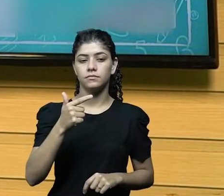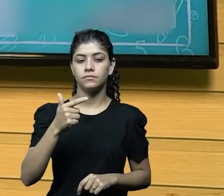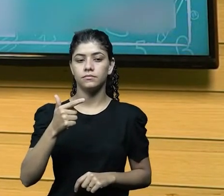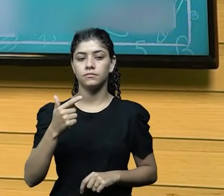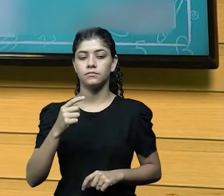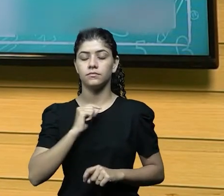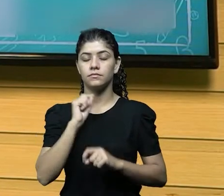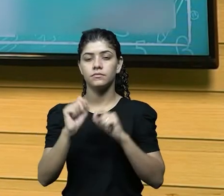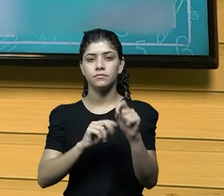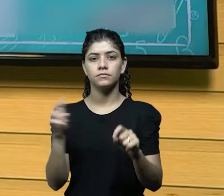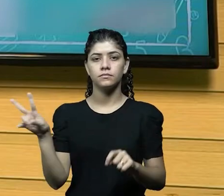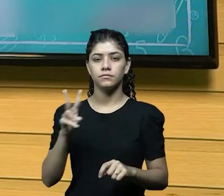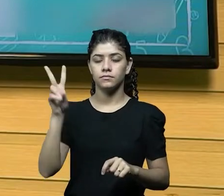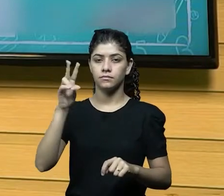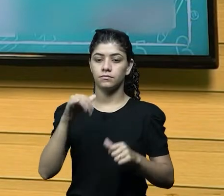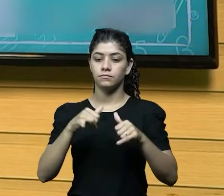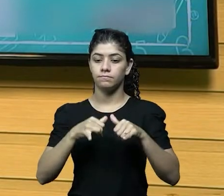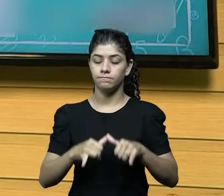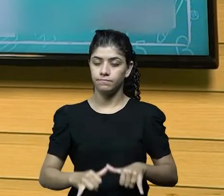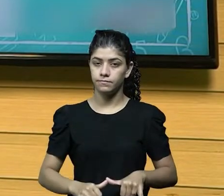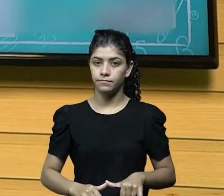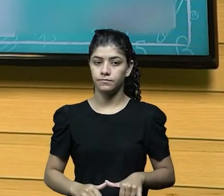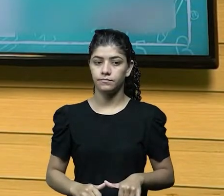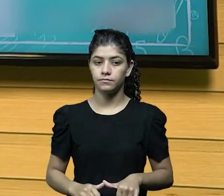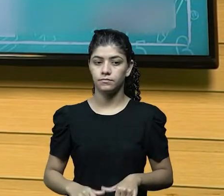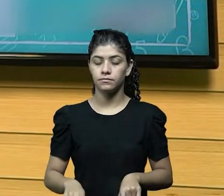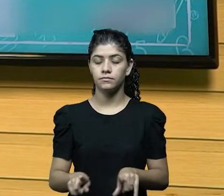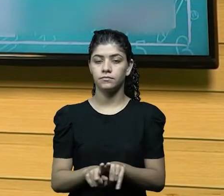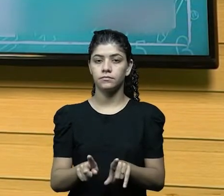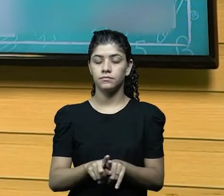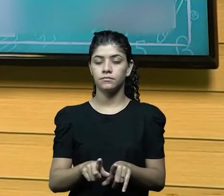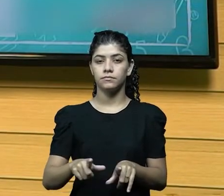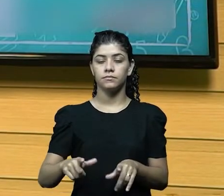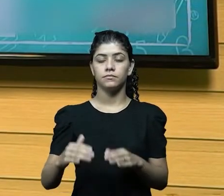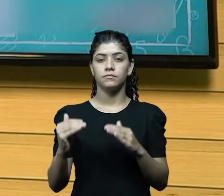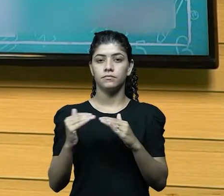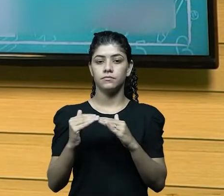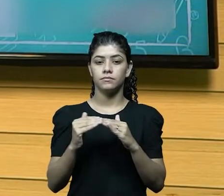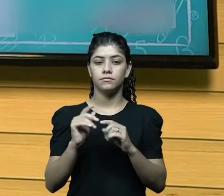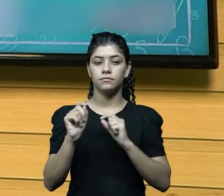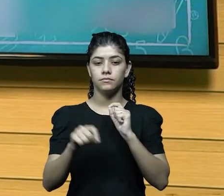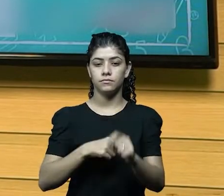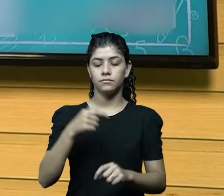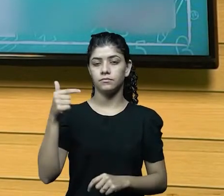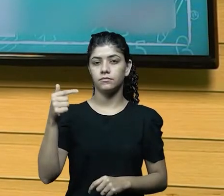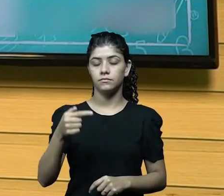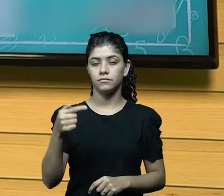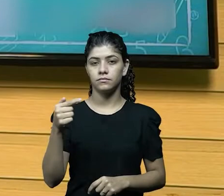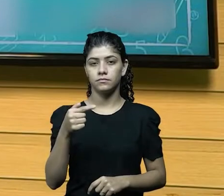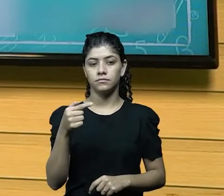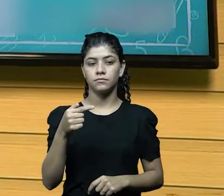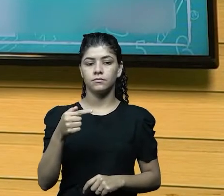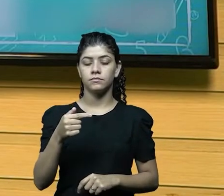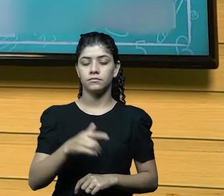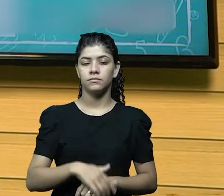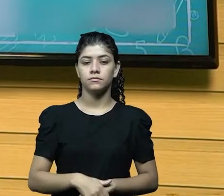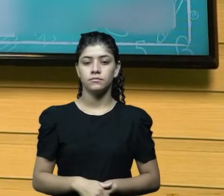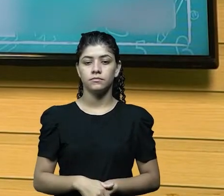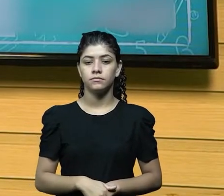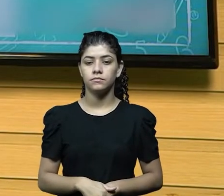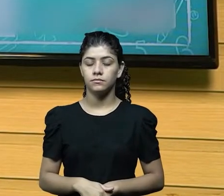é o valor da régua fixa, e aí nós temos a parte alinhada de 7, que vira os